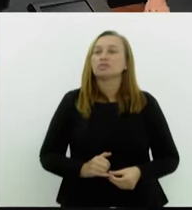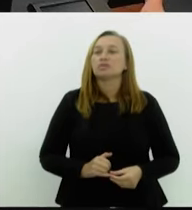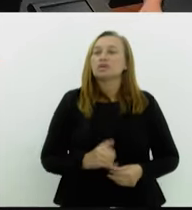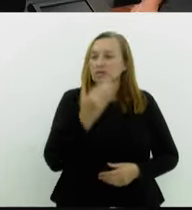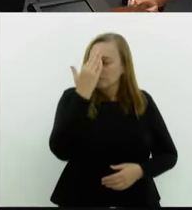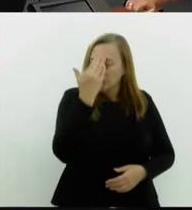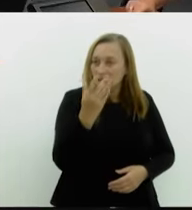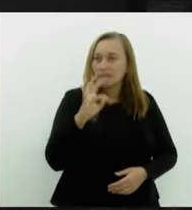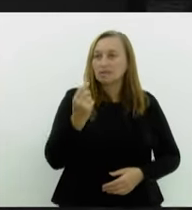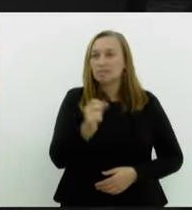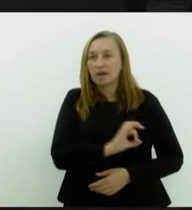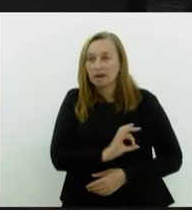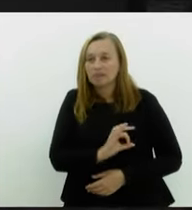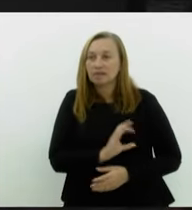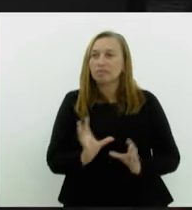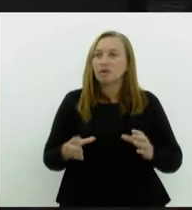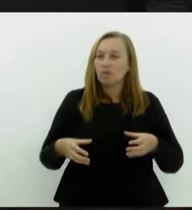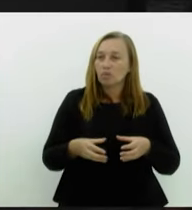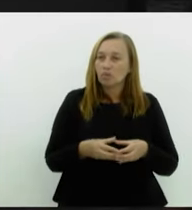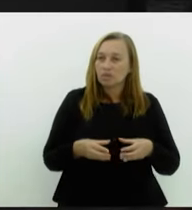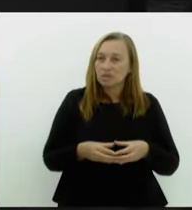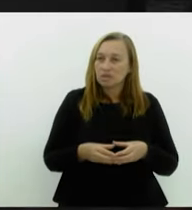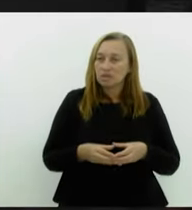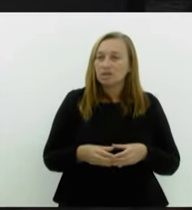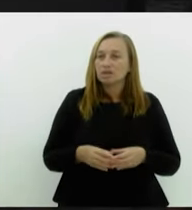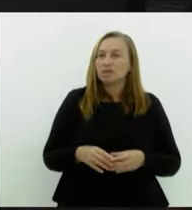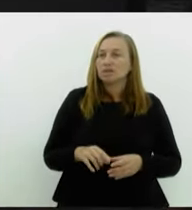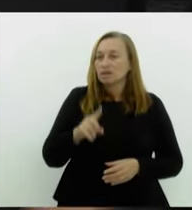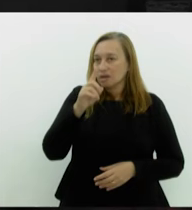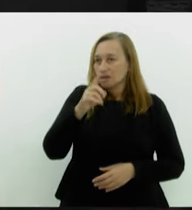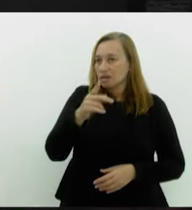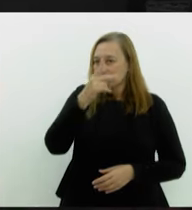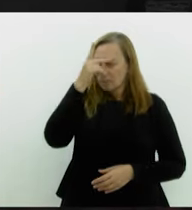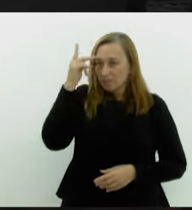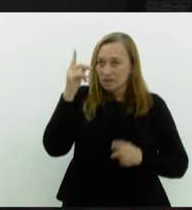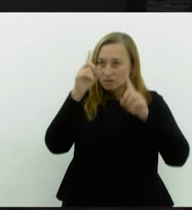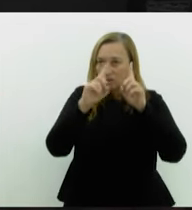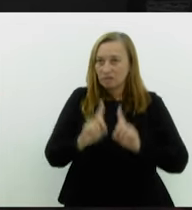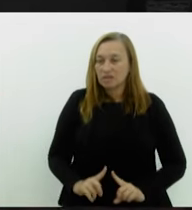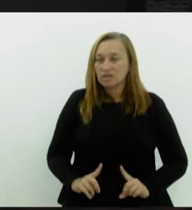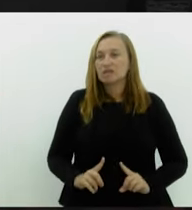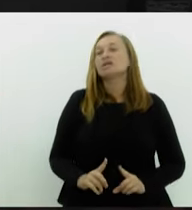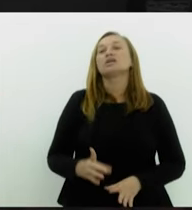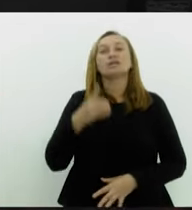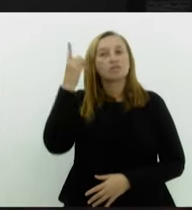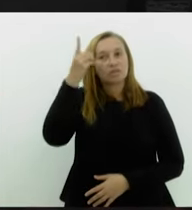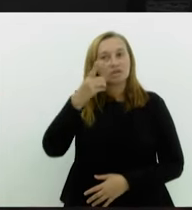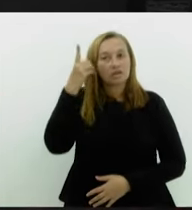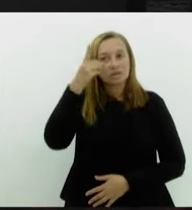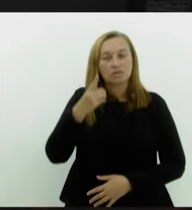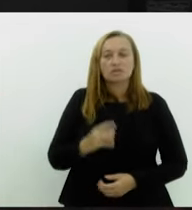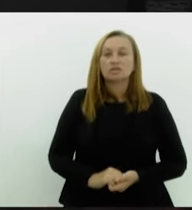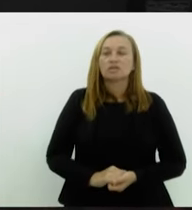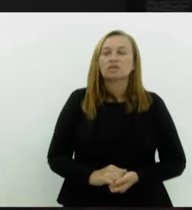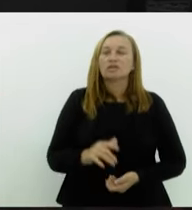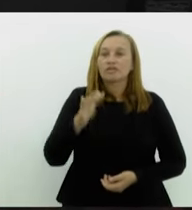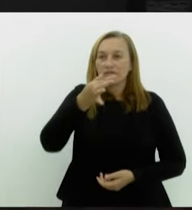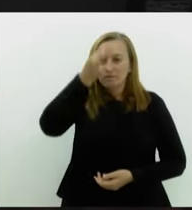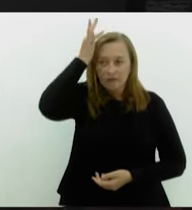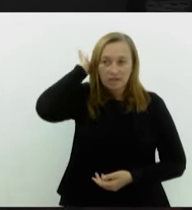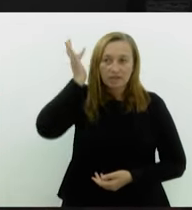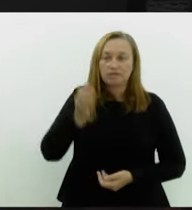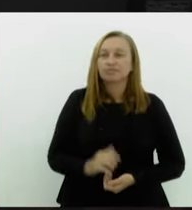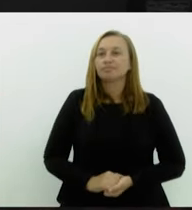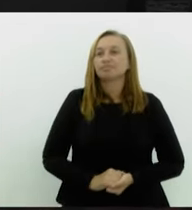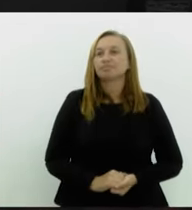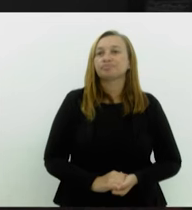Obrigado, Marta, pela comissão da pessoa com deficiência, deputado Fred Pacheco.